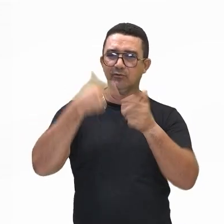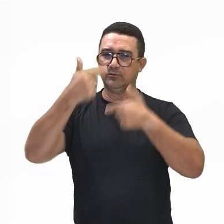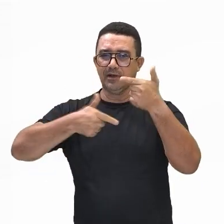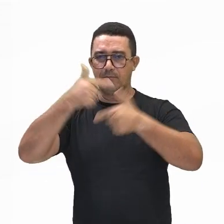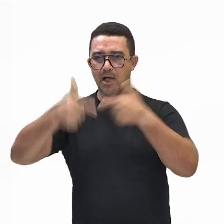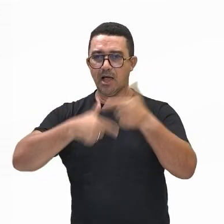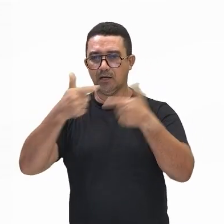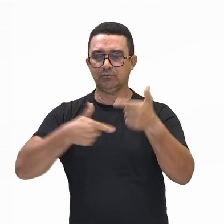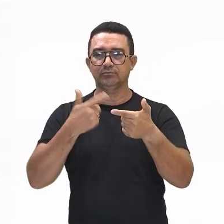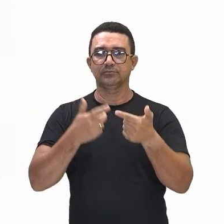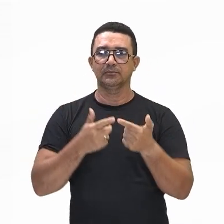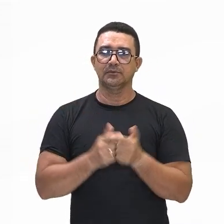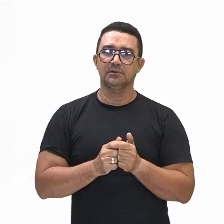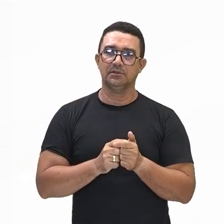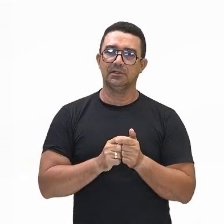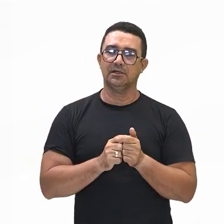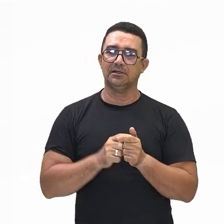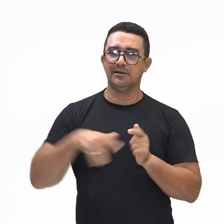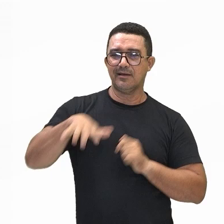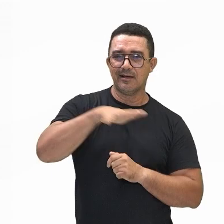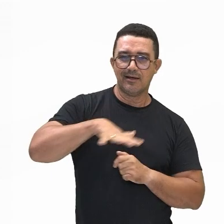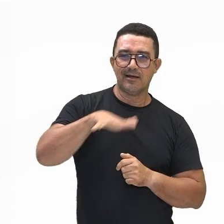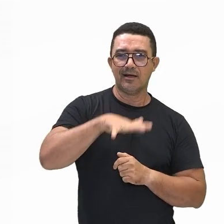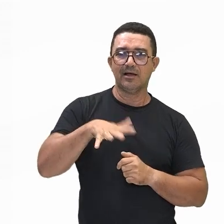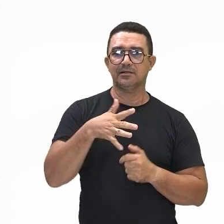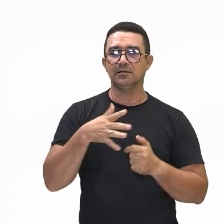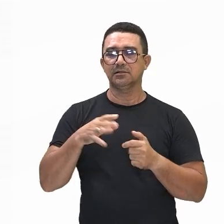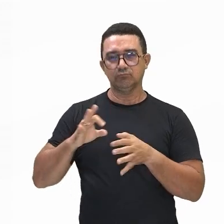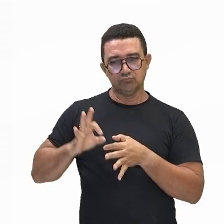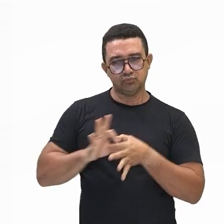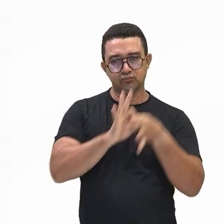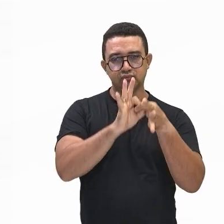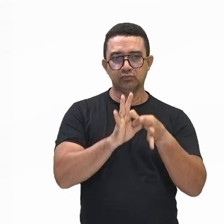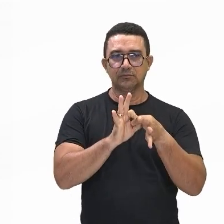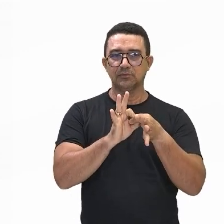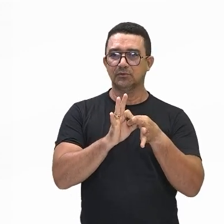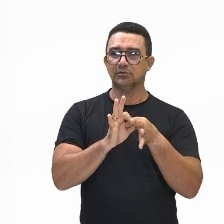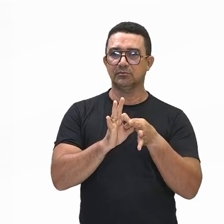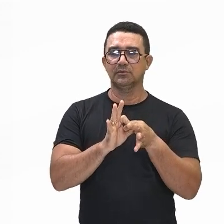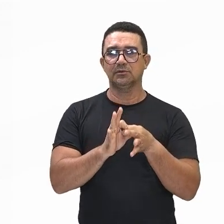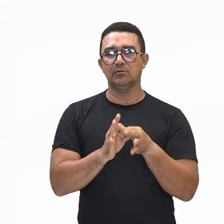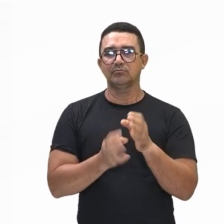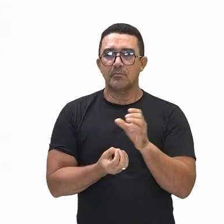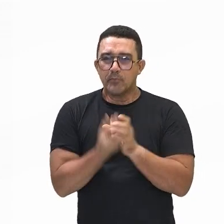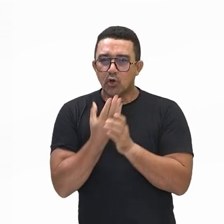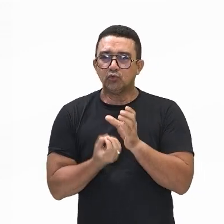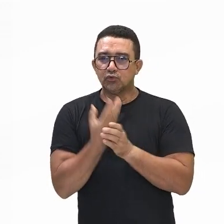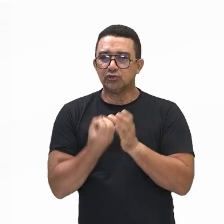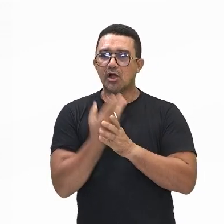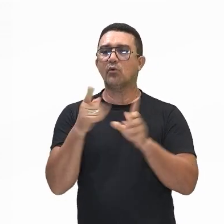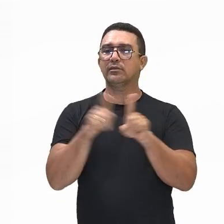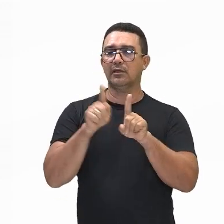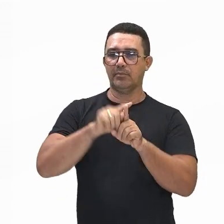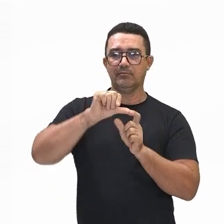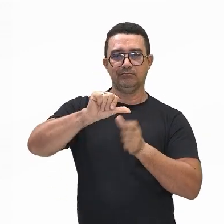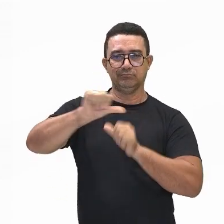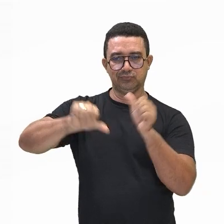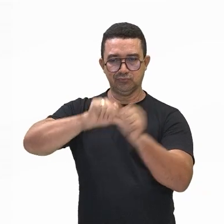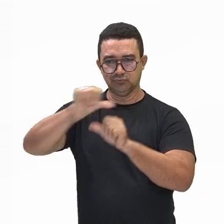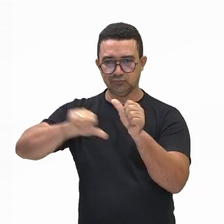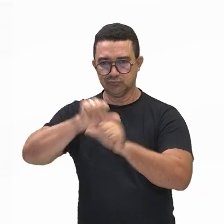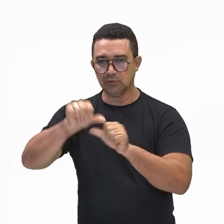produtivas diretamente associadas a quê? Tanto a produção quanto a transformação de produtos que vêm da